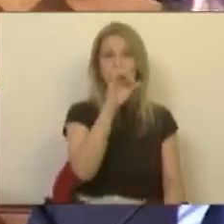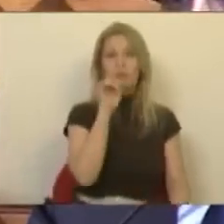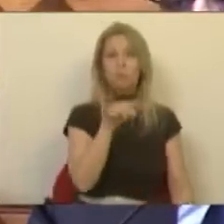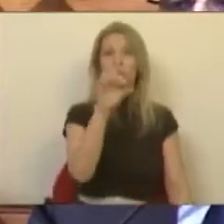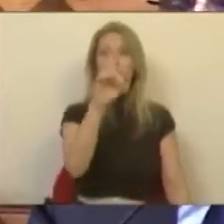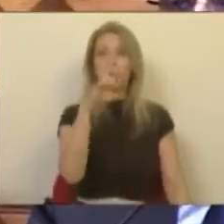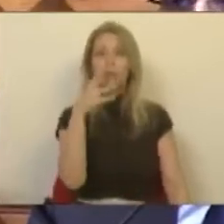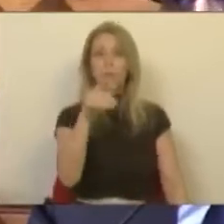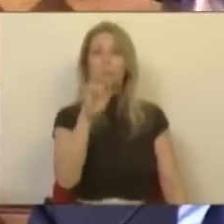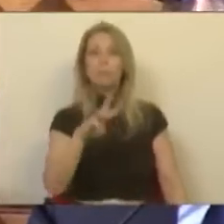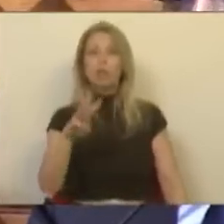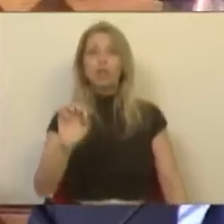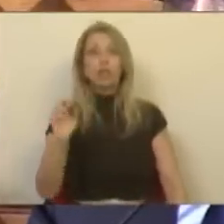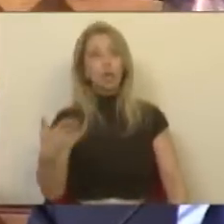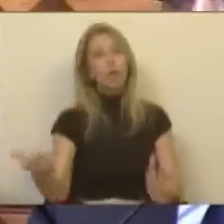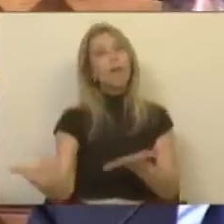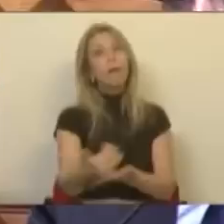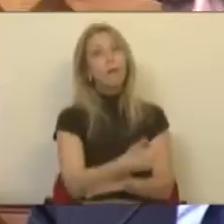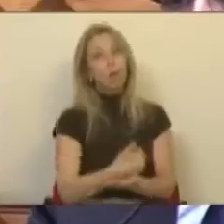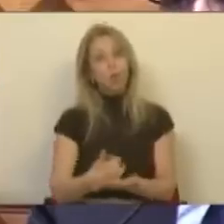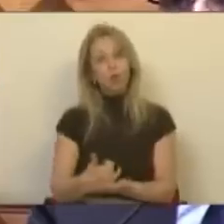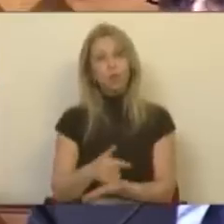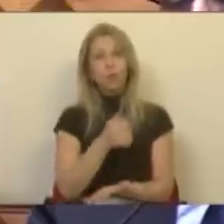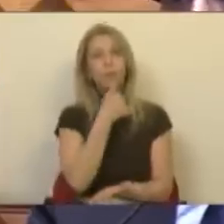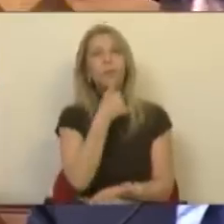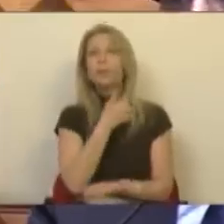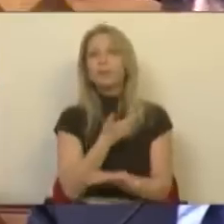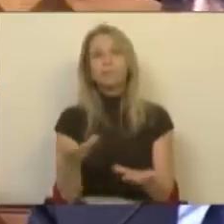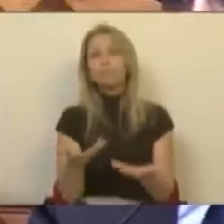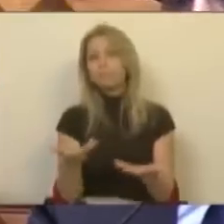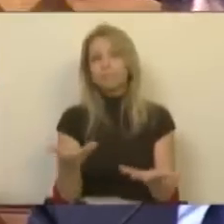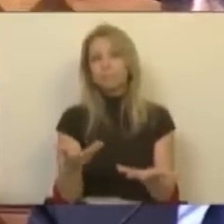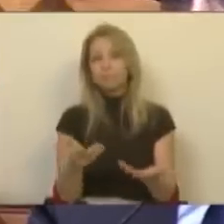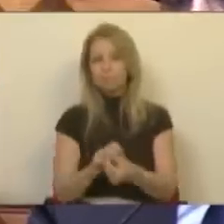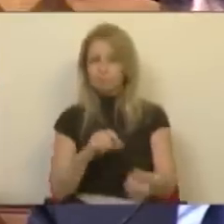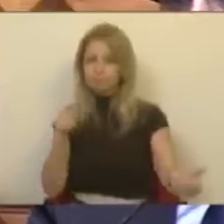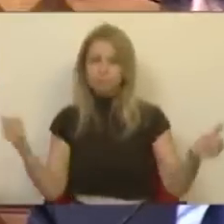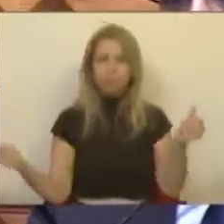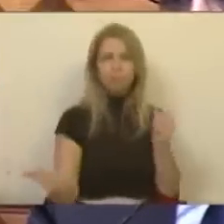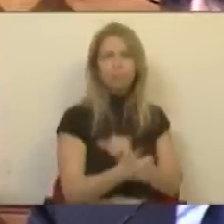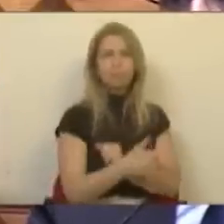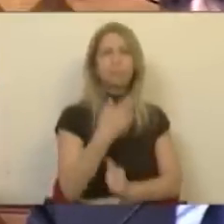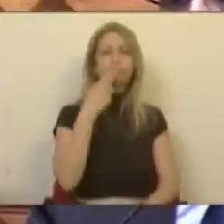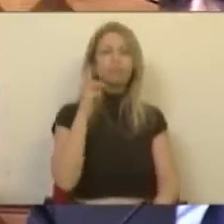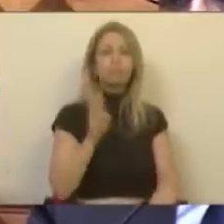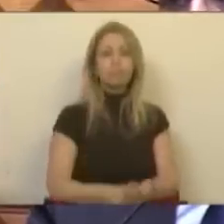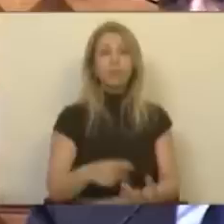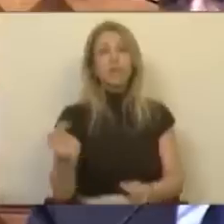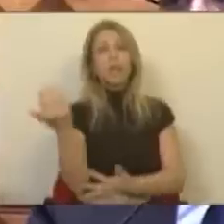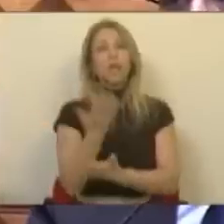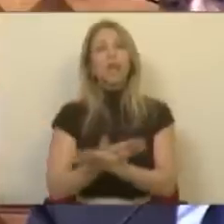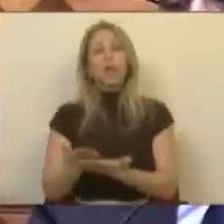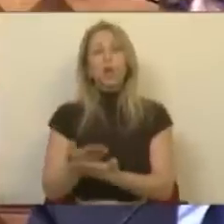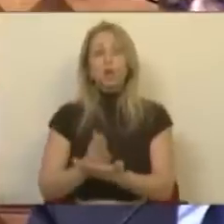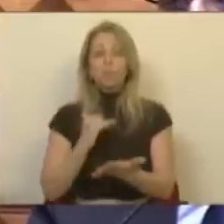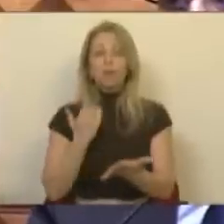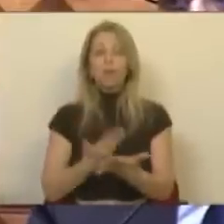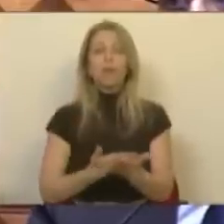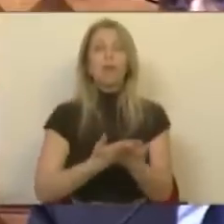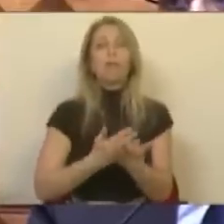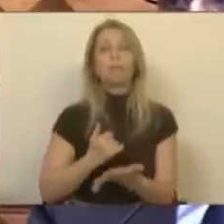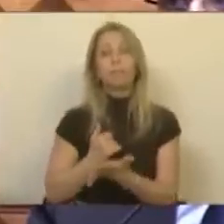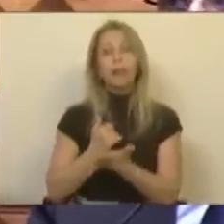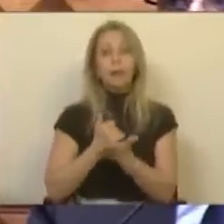mil milhões de euros em Recursos O que irá fazer uma verdadeira transformação da nossa economia e contribuir para o